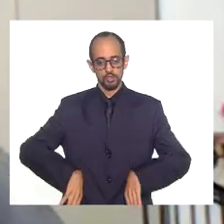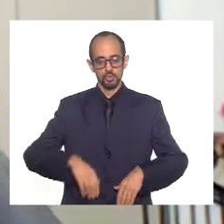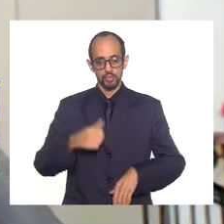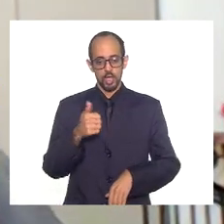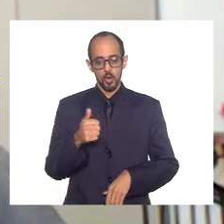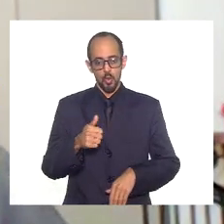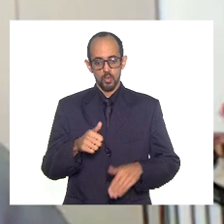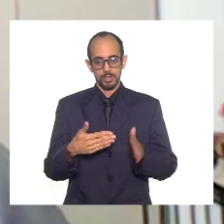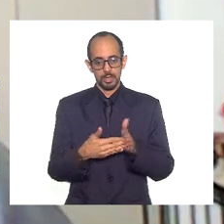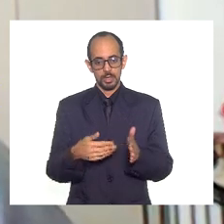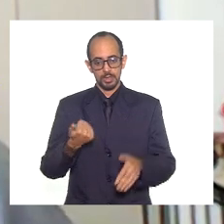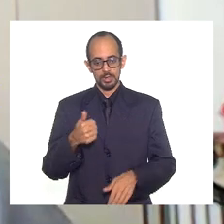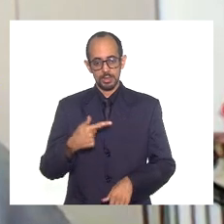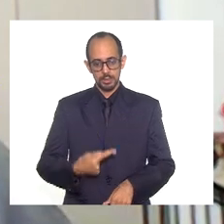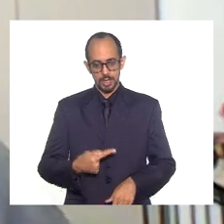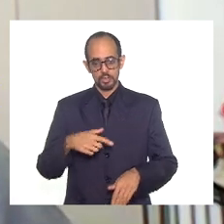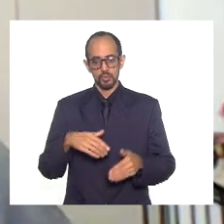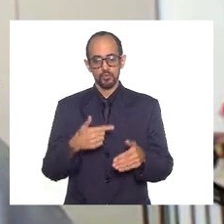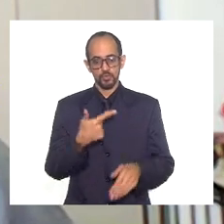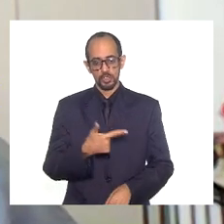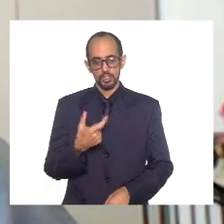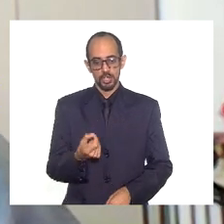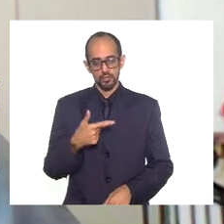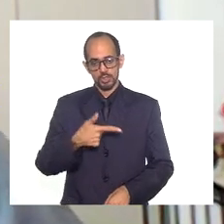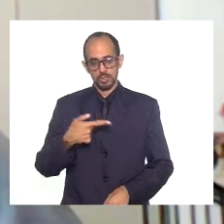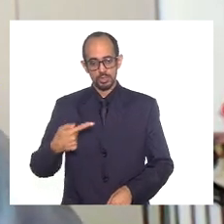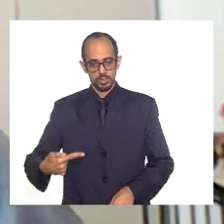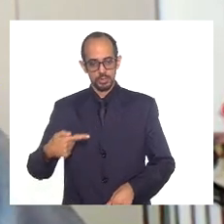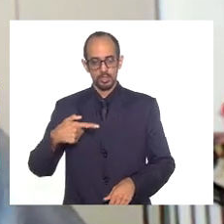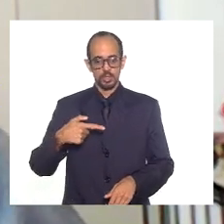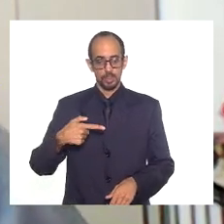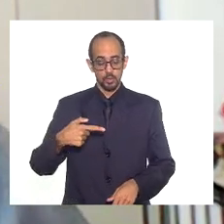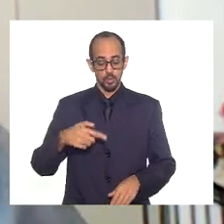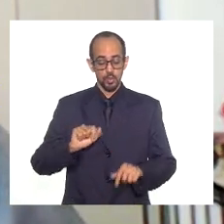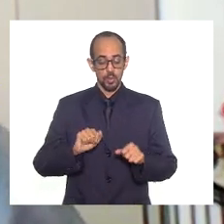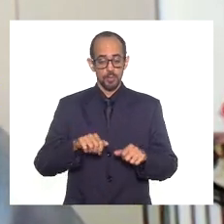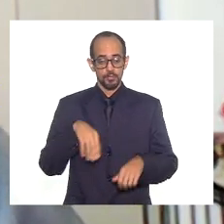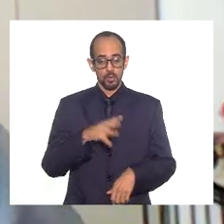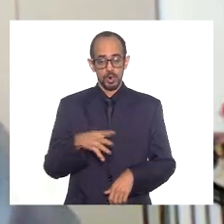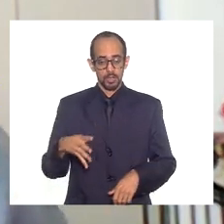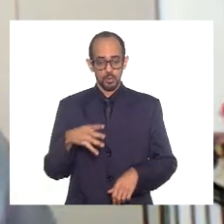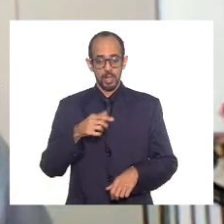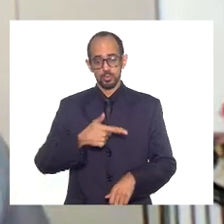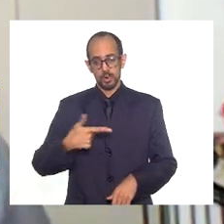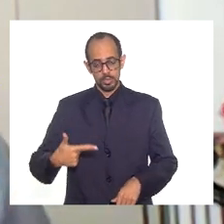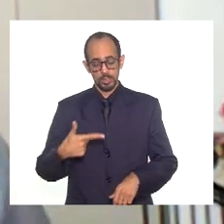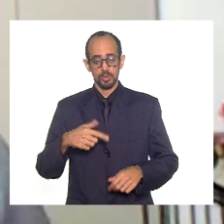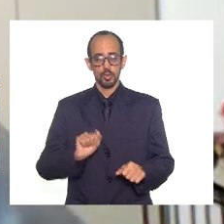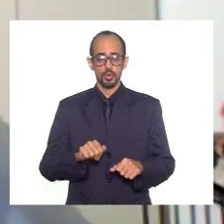11 a 17, 20 a 25, 29, 30, 34, 42, contrário às demais